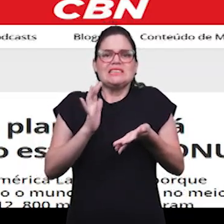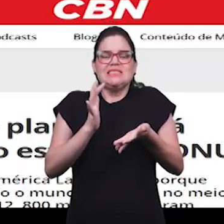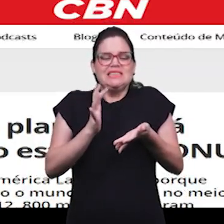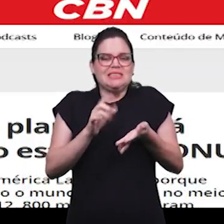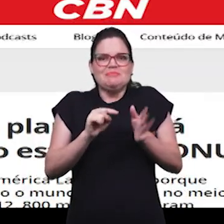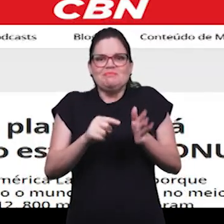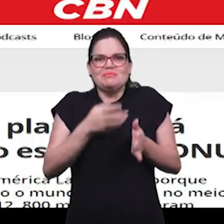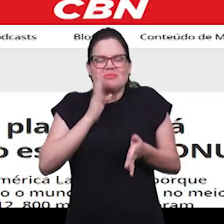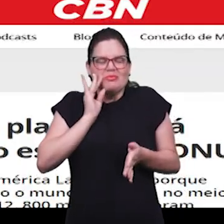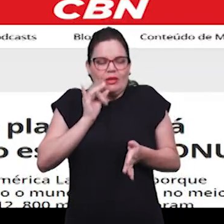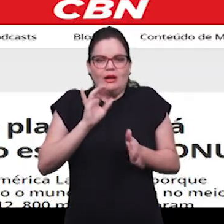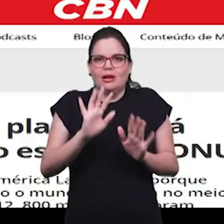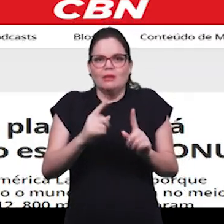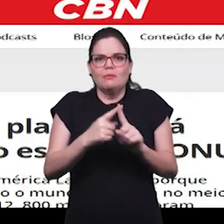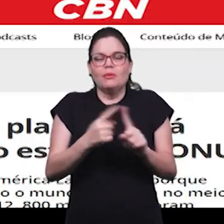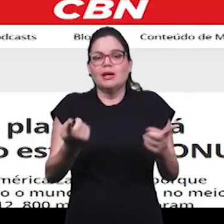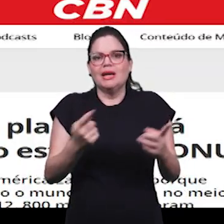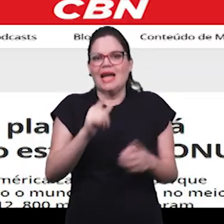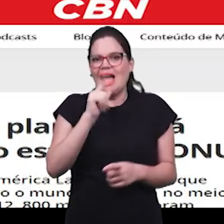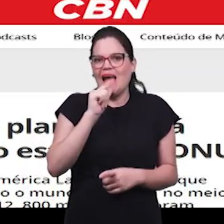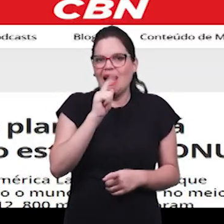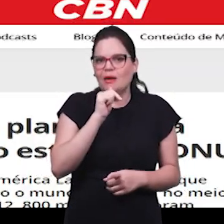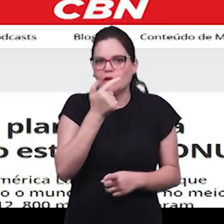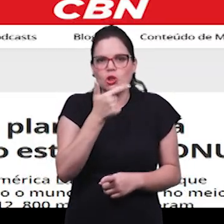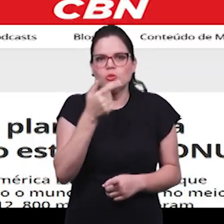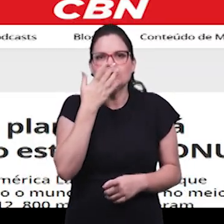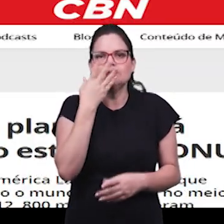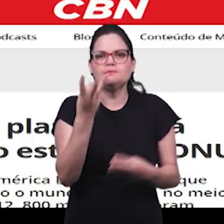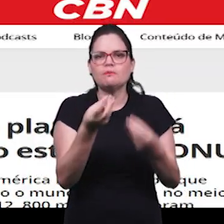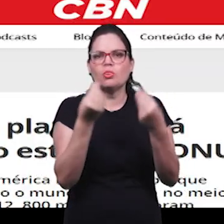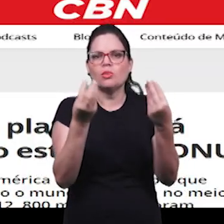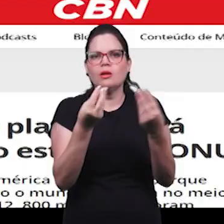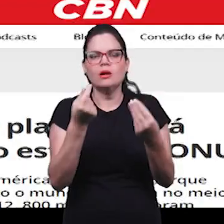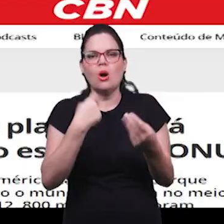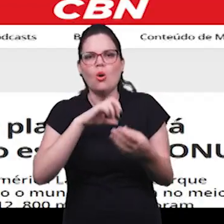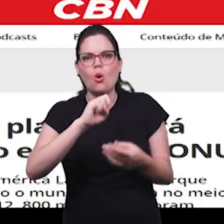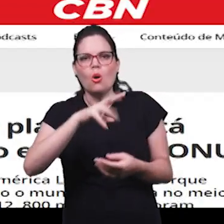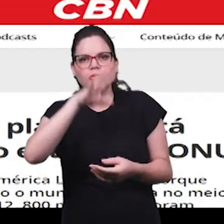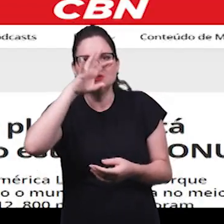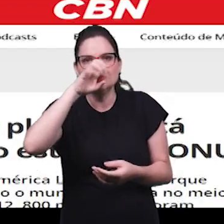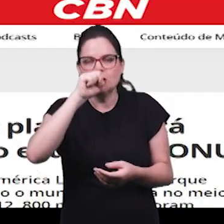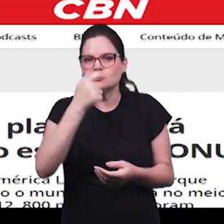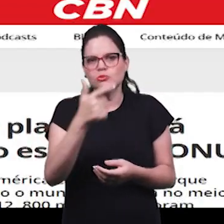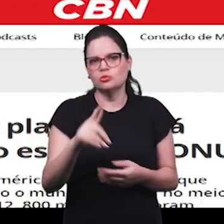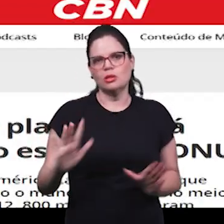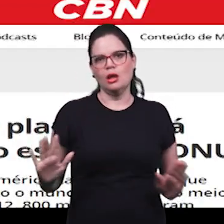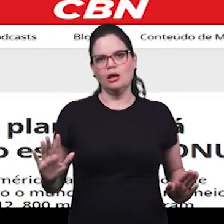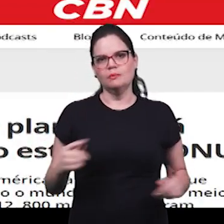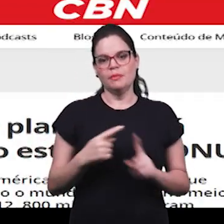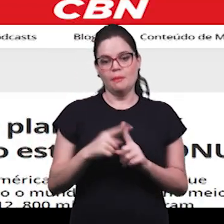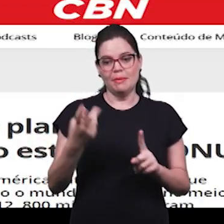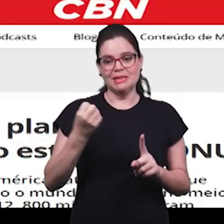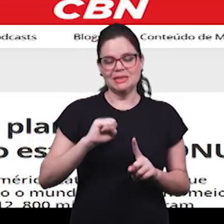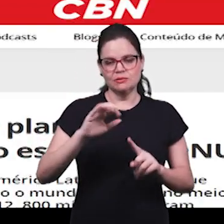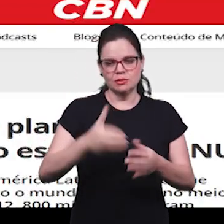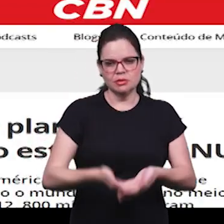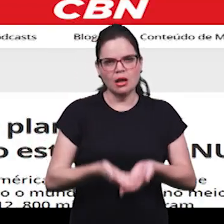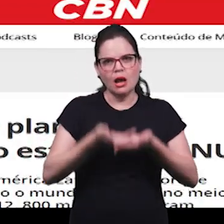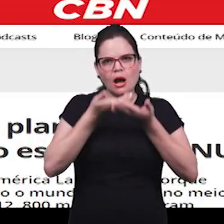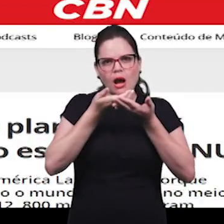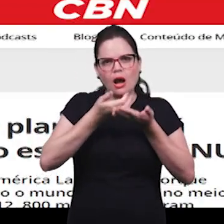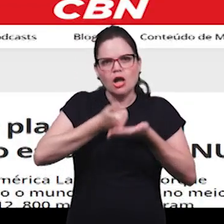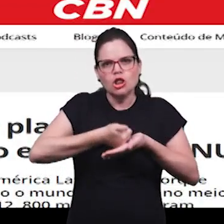ter gosto ou qualquer tipo de cheiro. Então, há uma grande preocupação com relação a isso. A gente